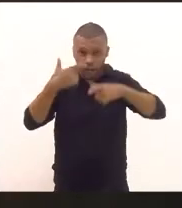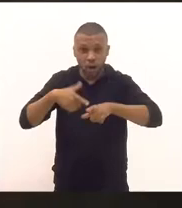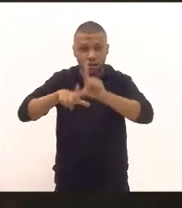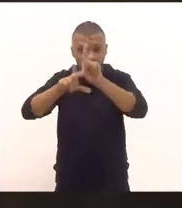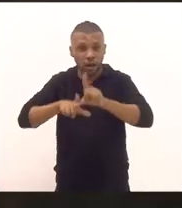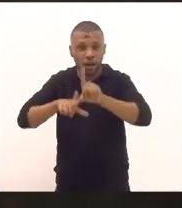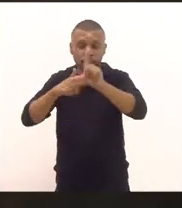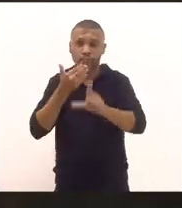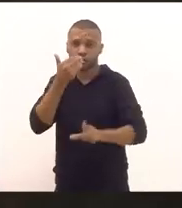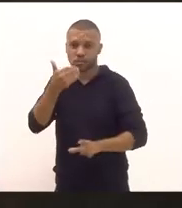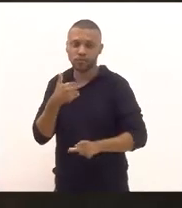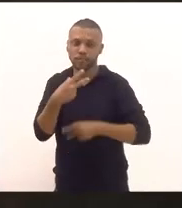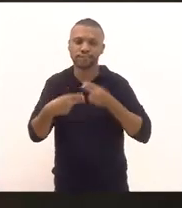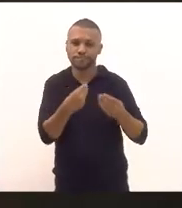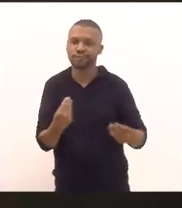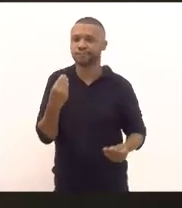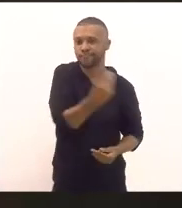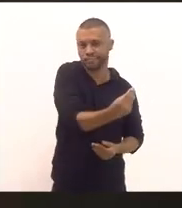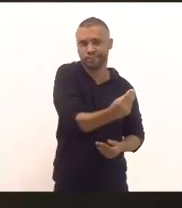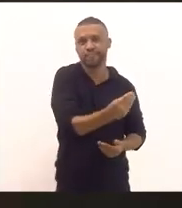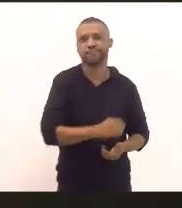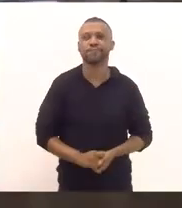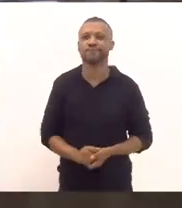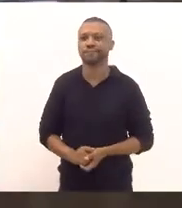tá bom ó